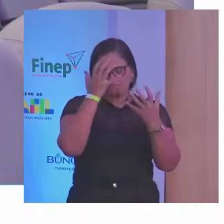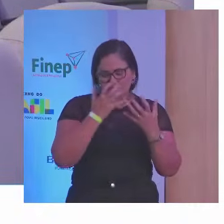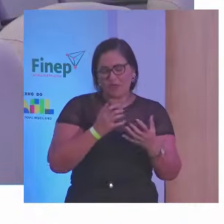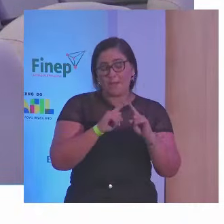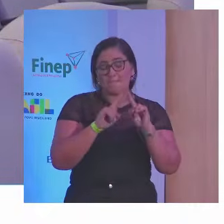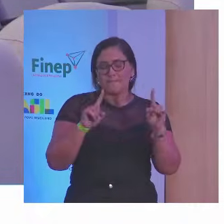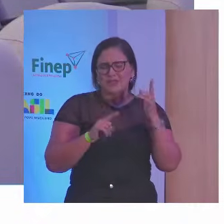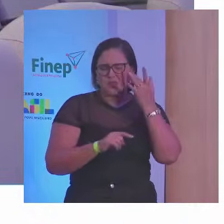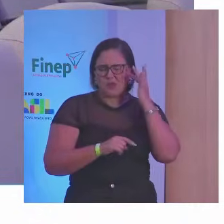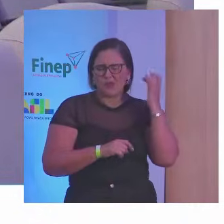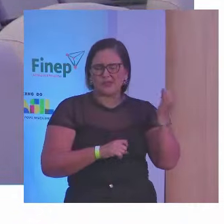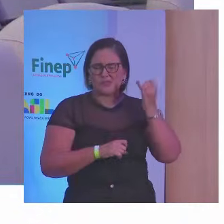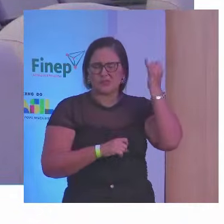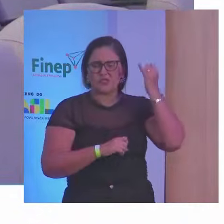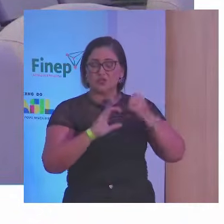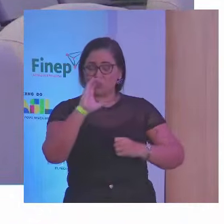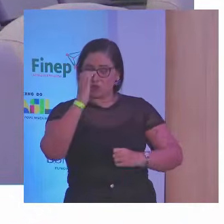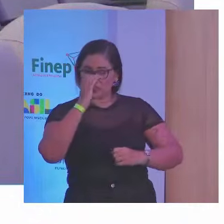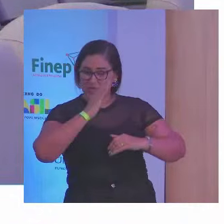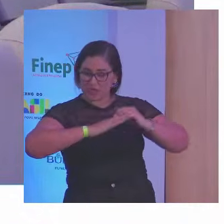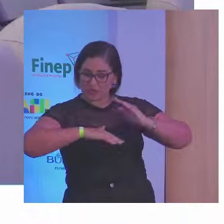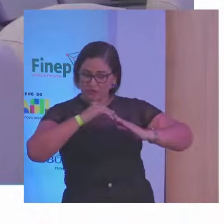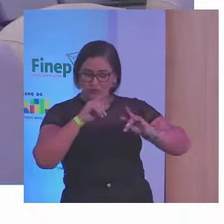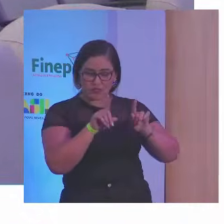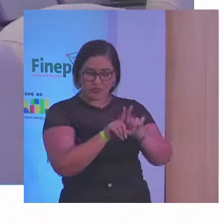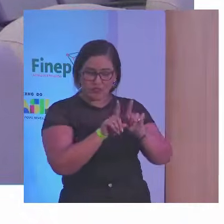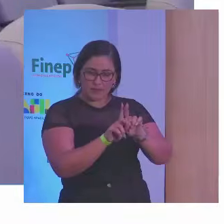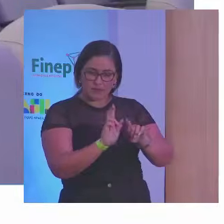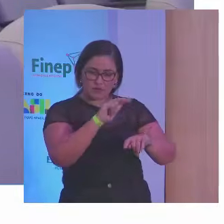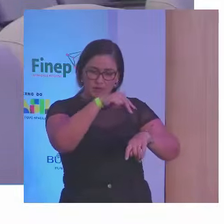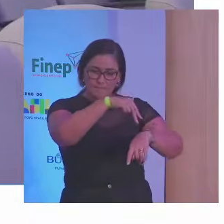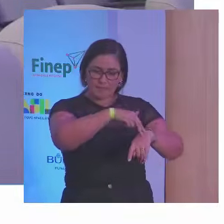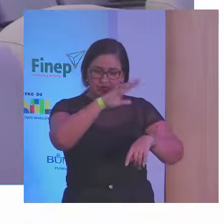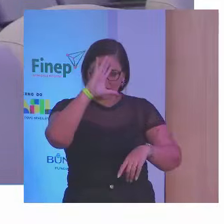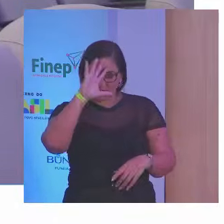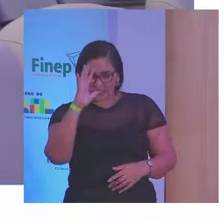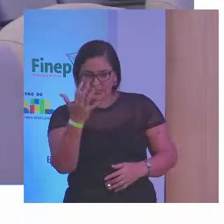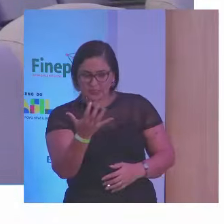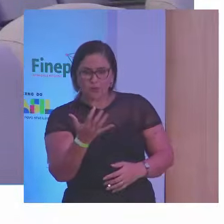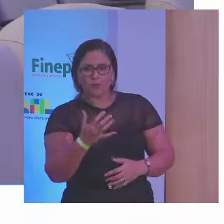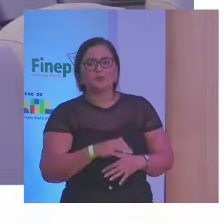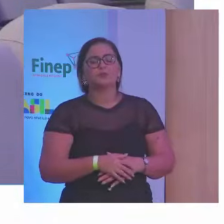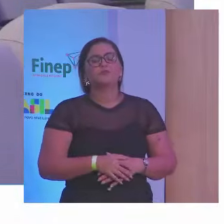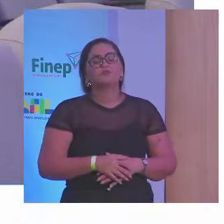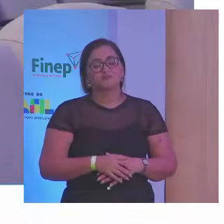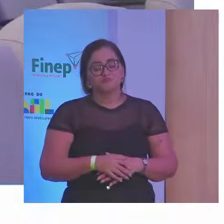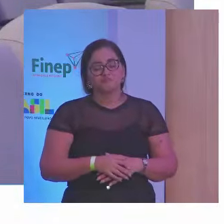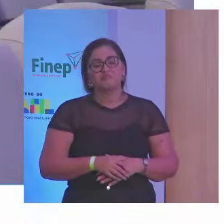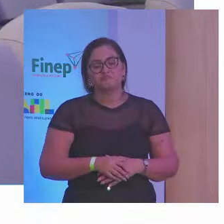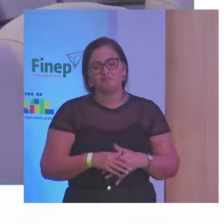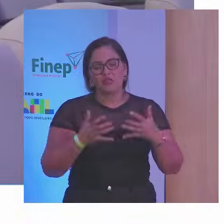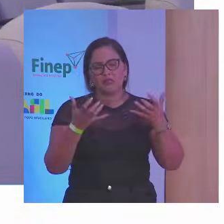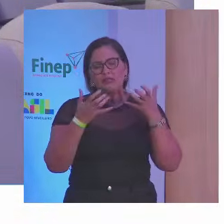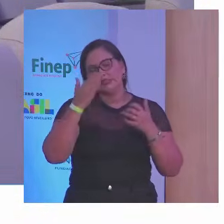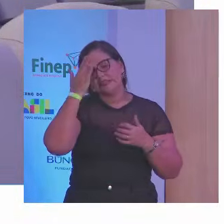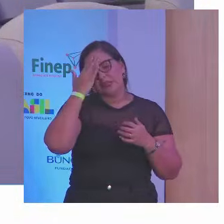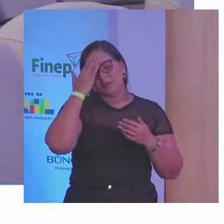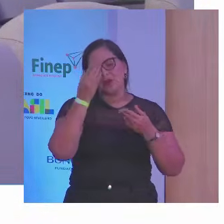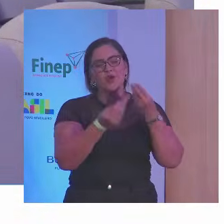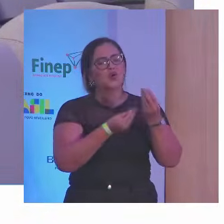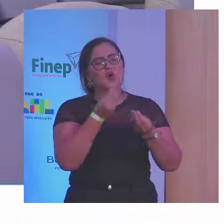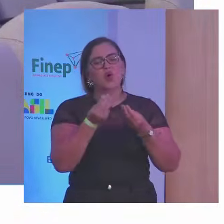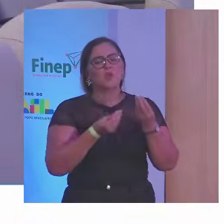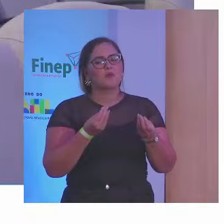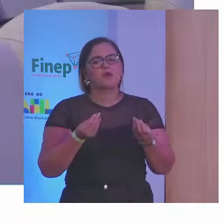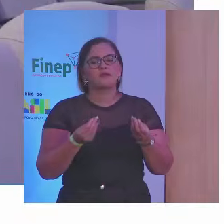importante os cientistas também ocuparem esses espaços de tomada de decisão. E aí, assim, eu queria saber como